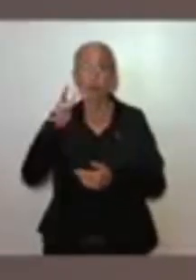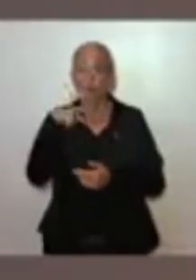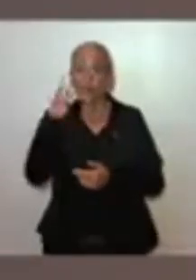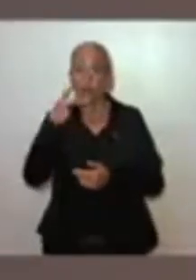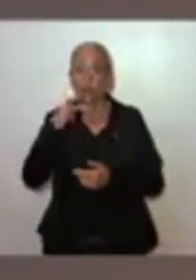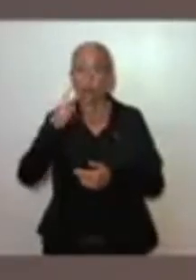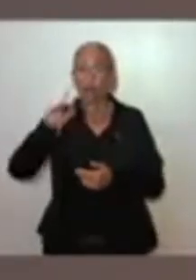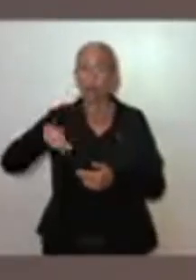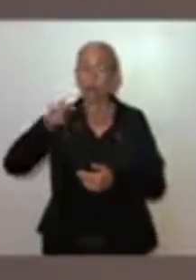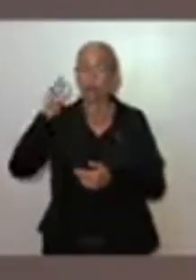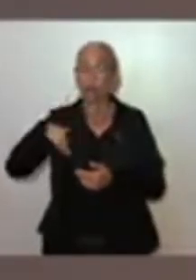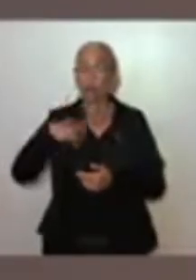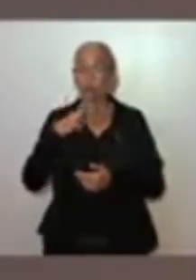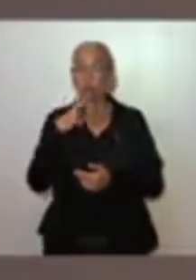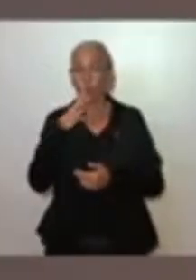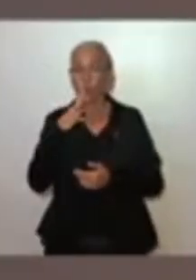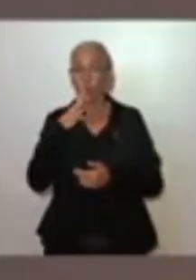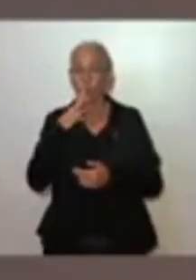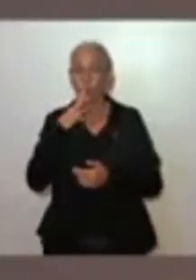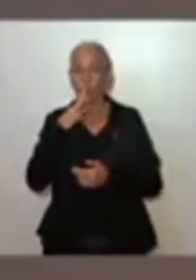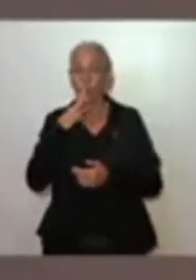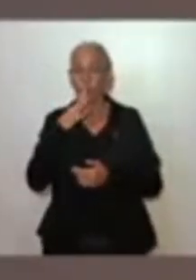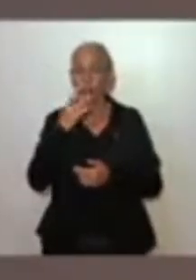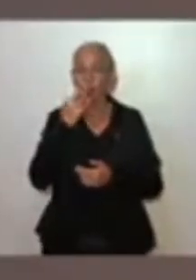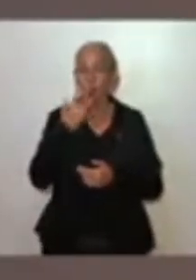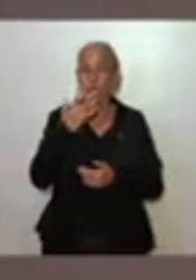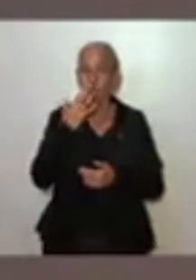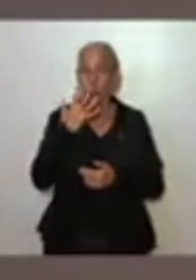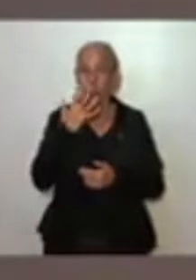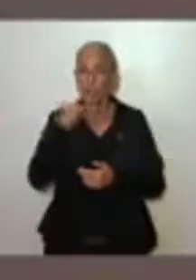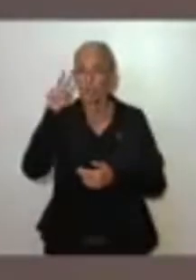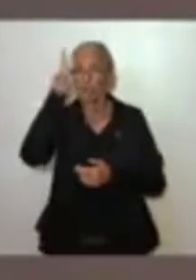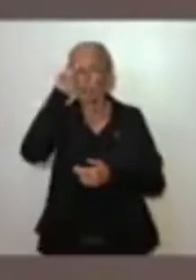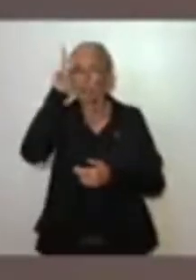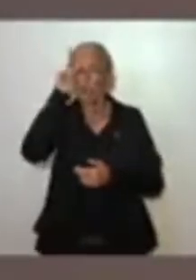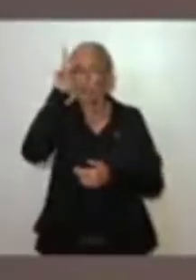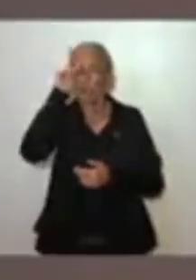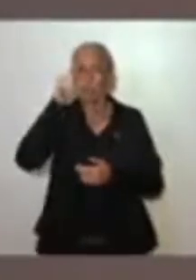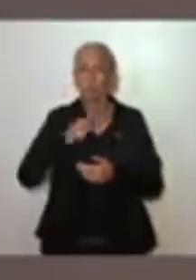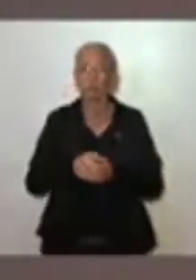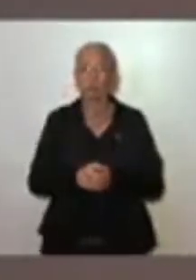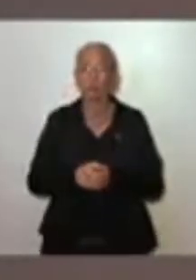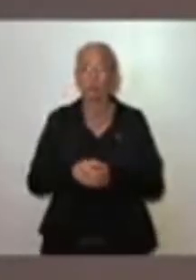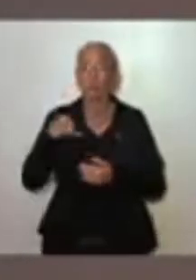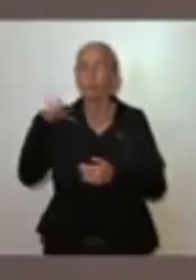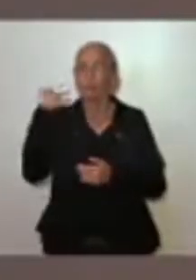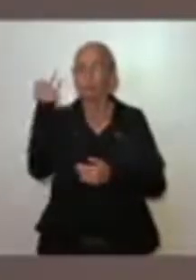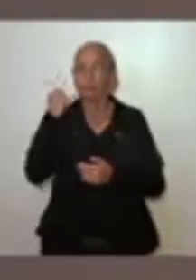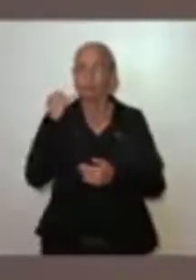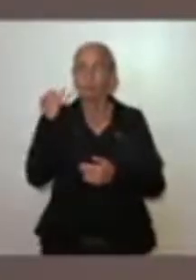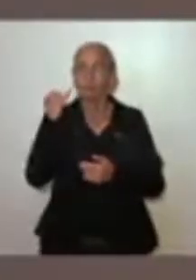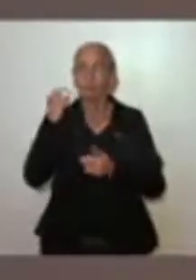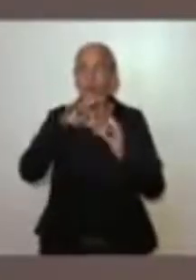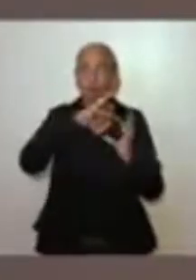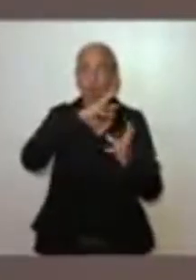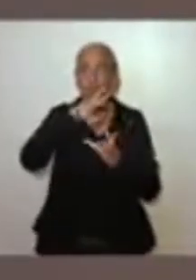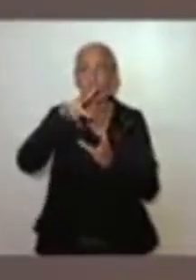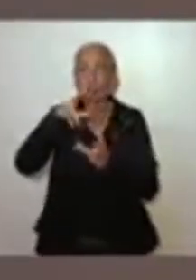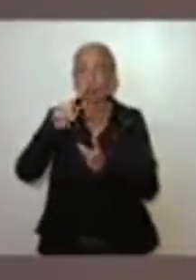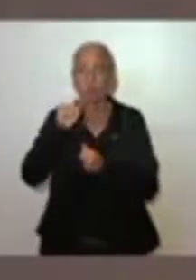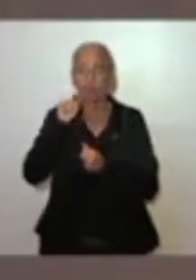que o reconhecimento do racismo estrutural e é a importação indevida